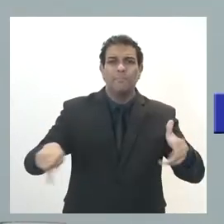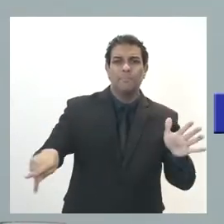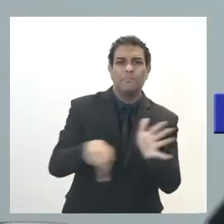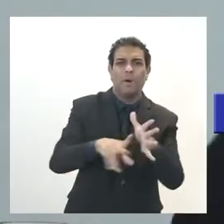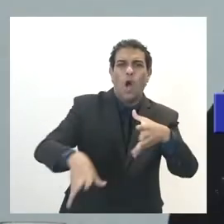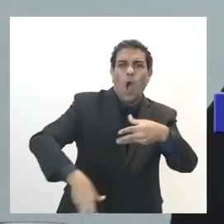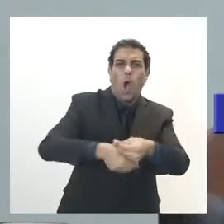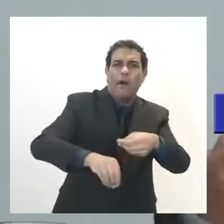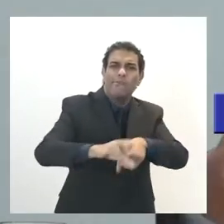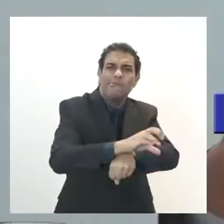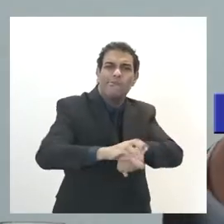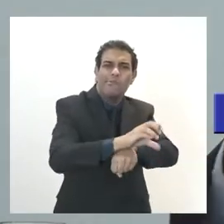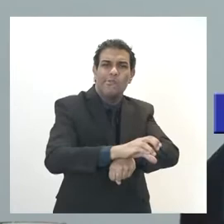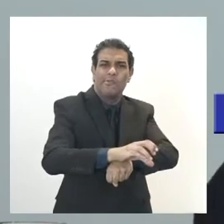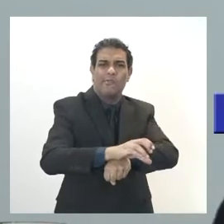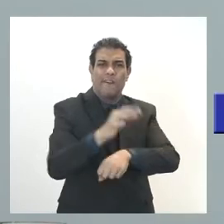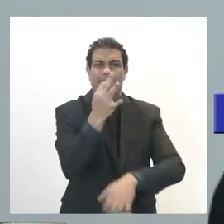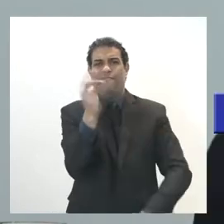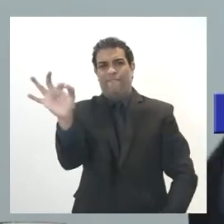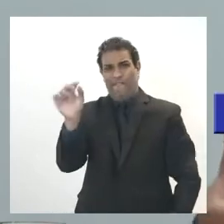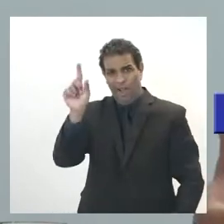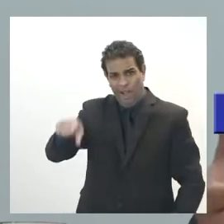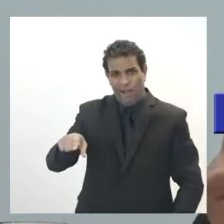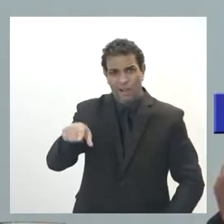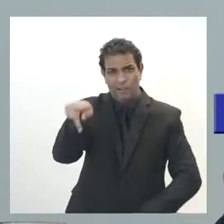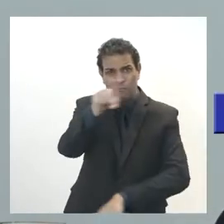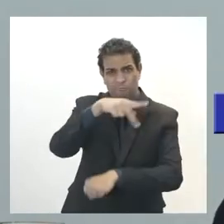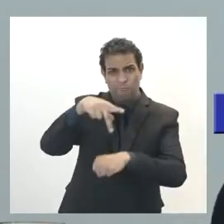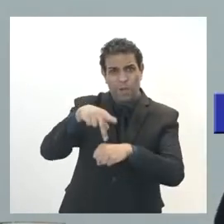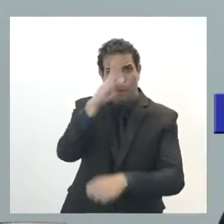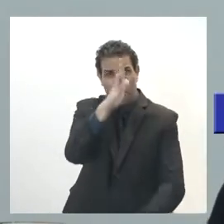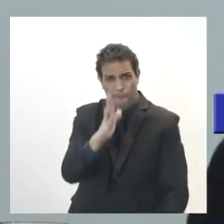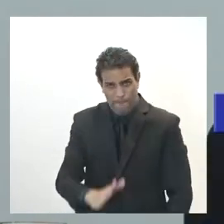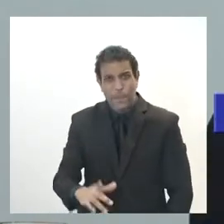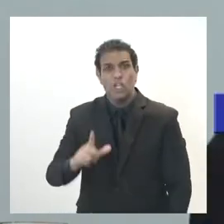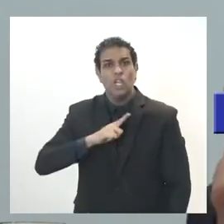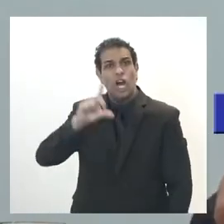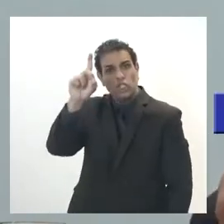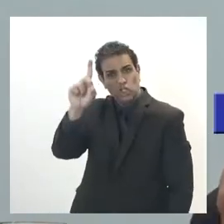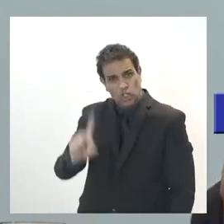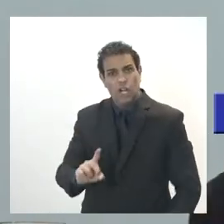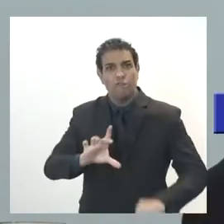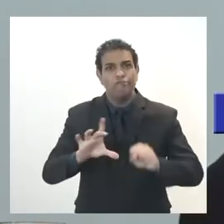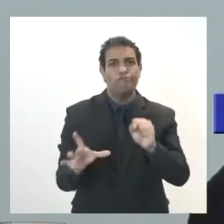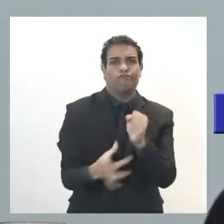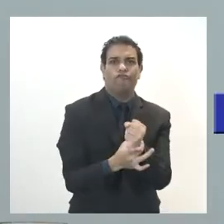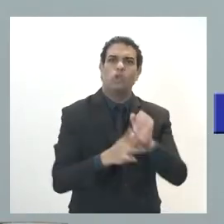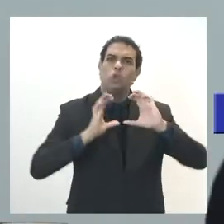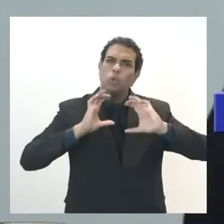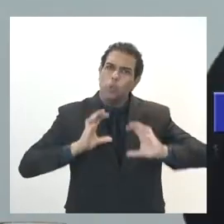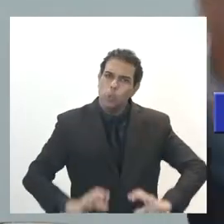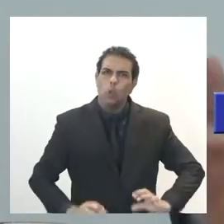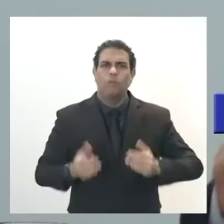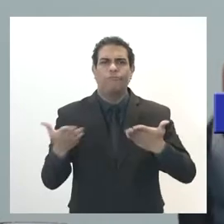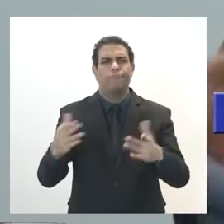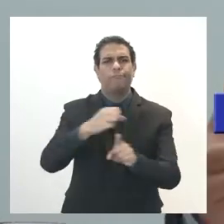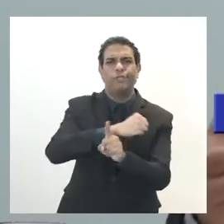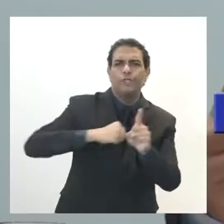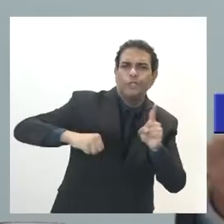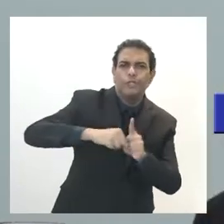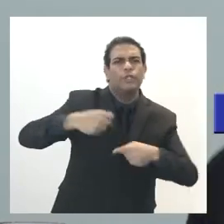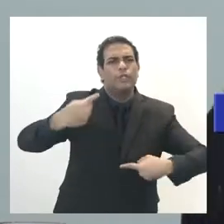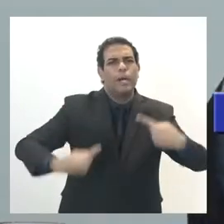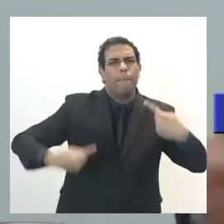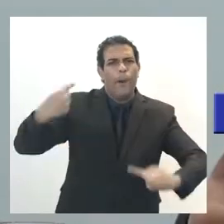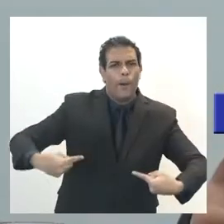federal gente quer manter um estado que seja provedor de direitos seja garantidor da Cidadania seja garantidor de